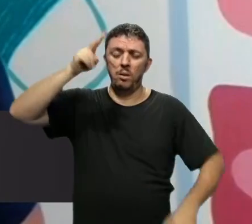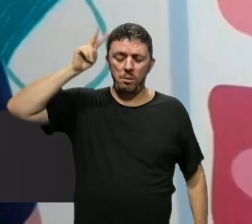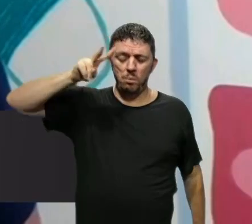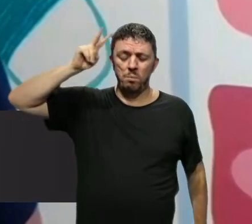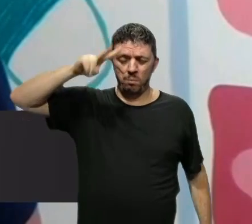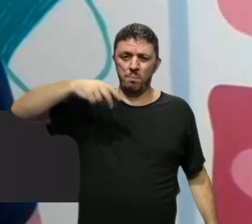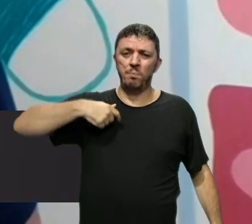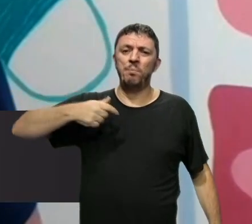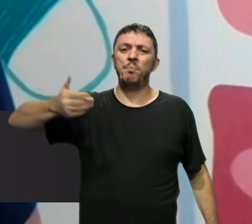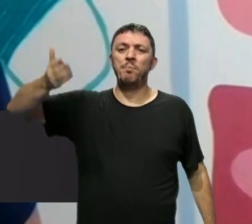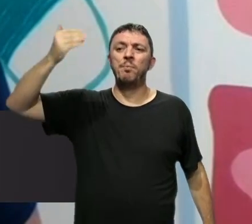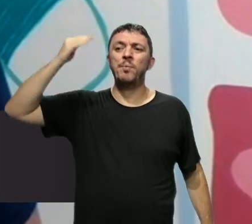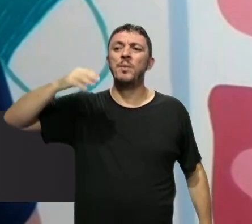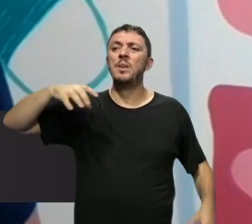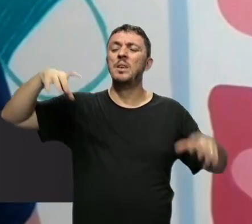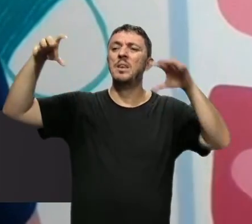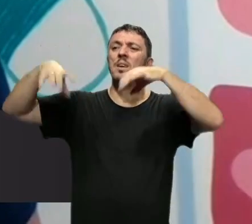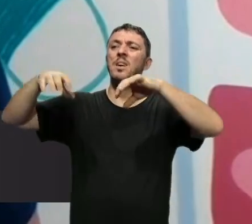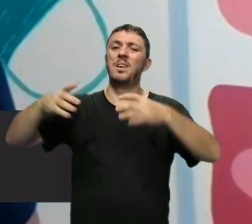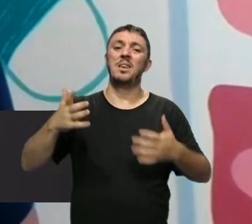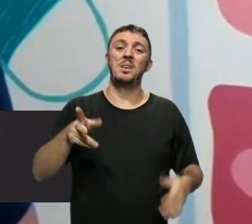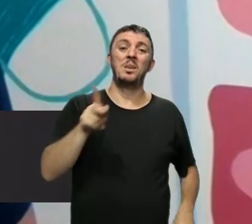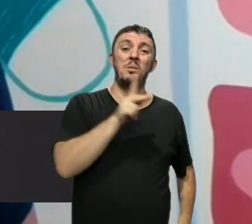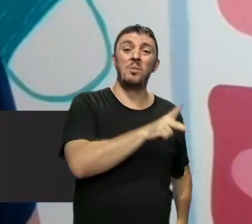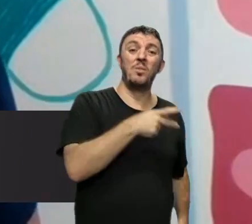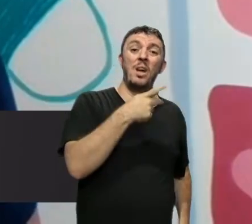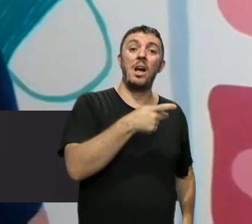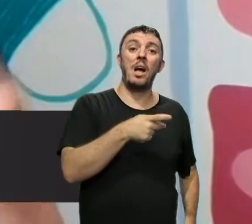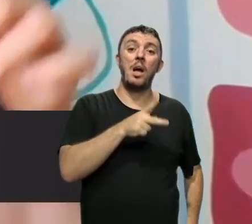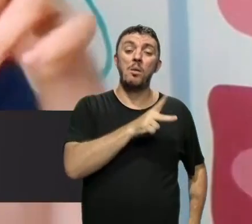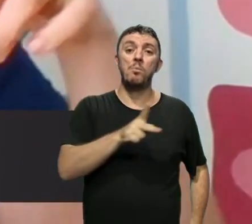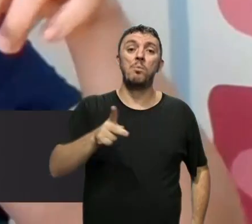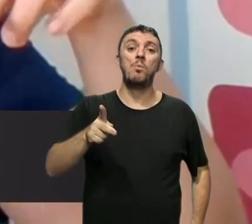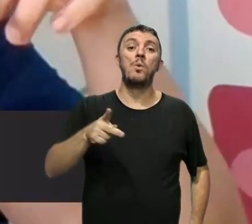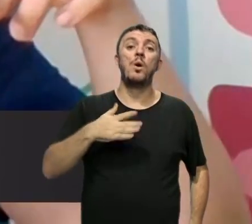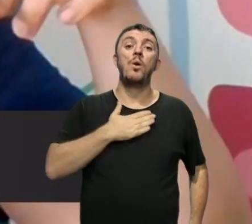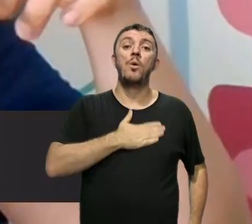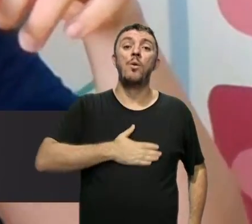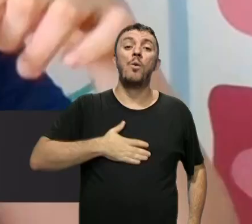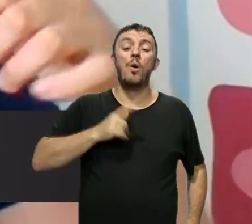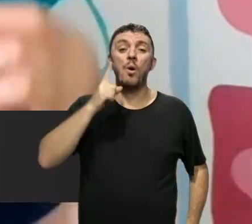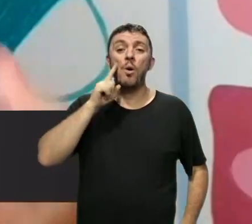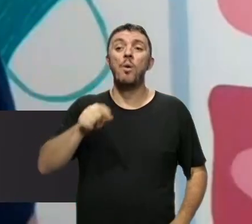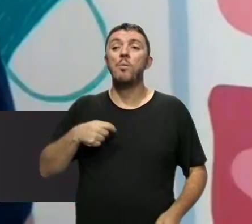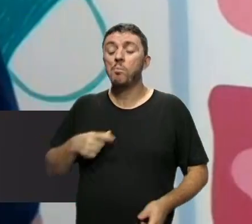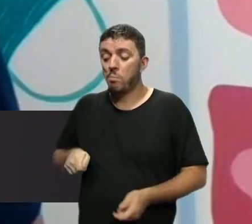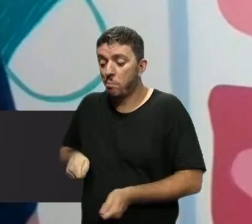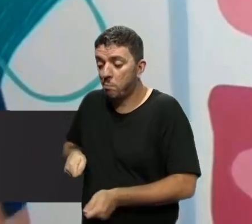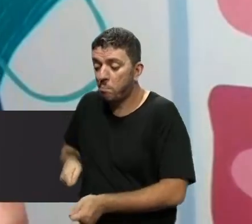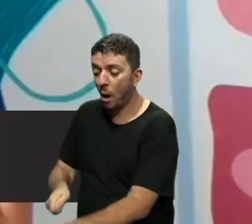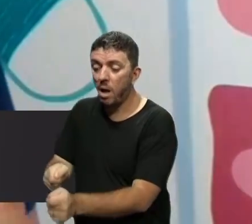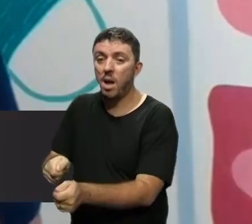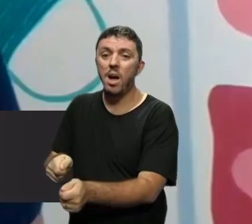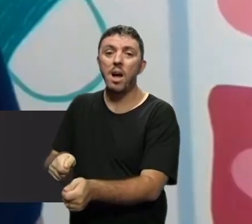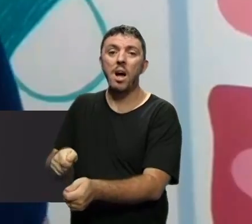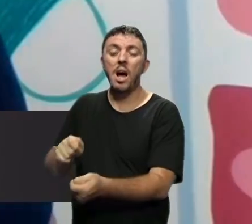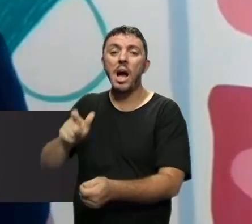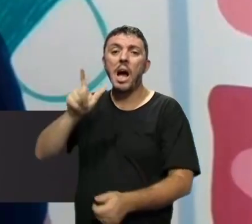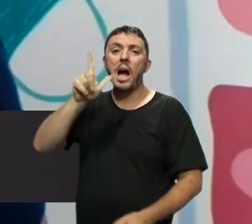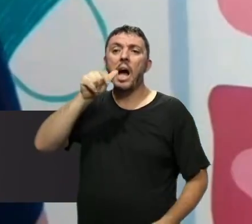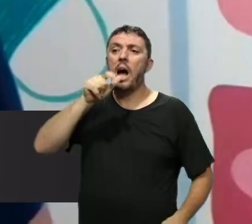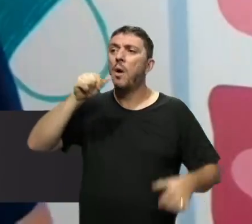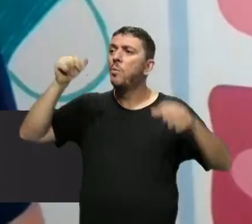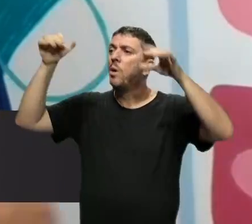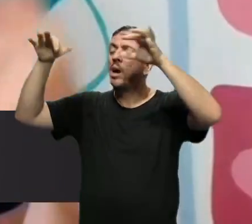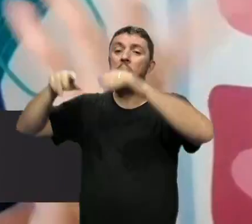situação delas começarem a falar assim, então as crianças gostam de cavar os percursos da água, então a gente precisa trazer mais